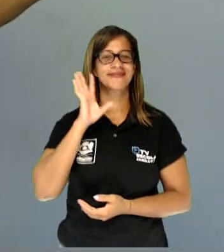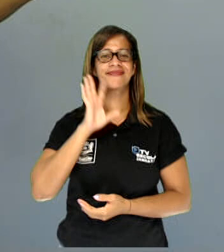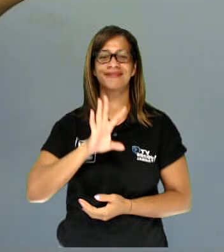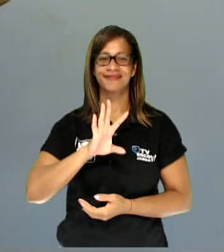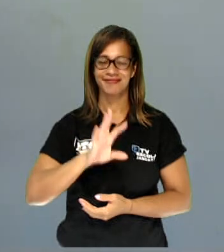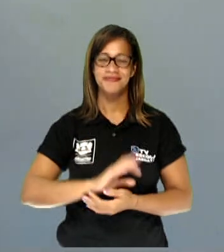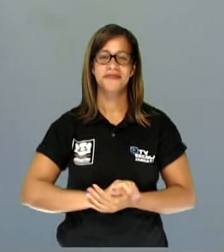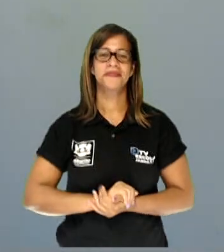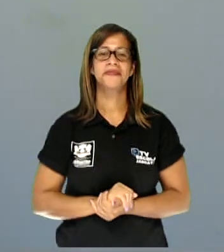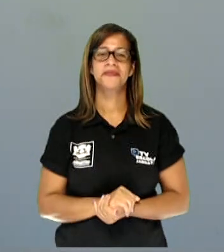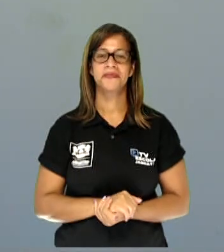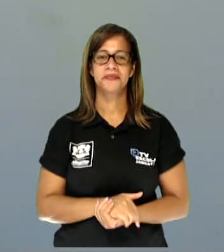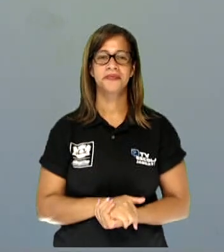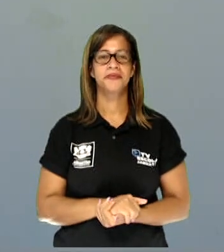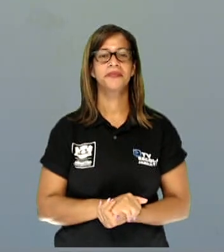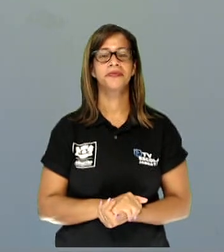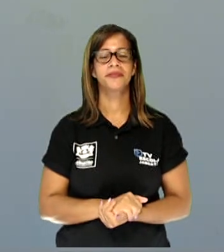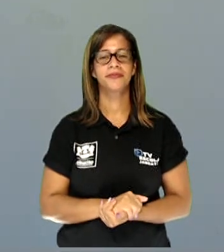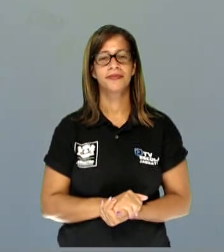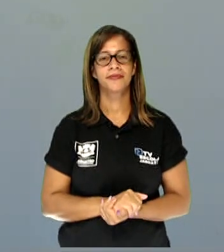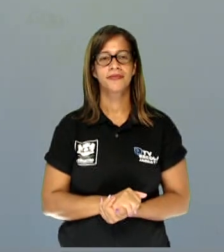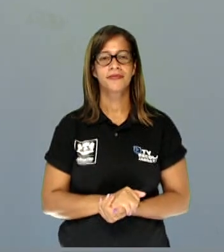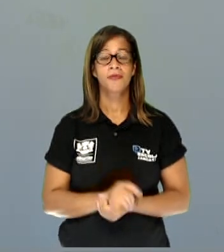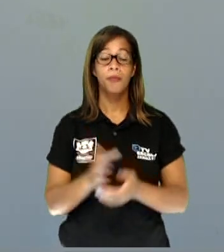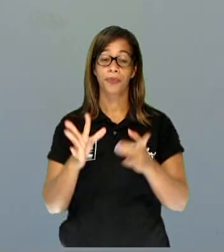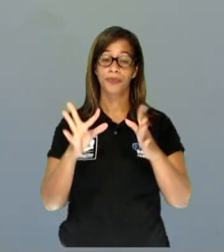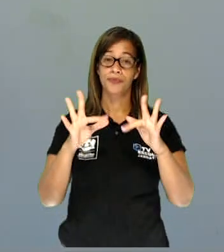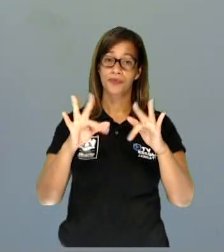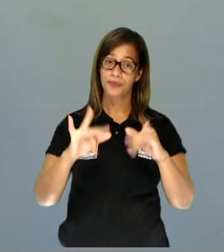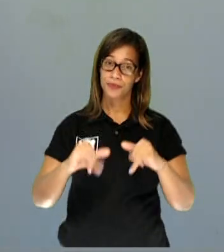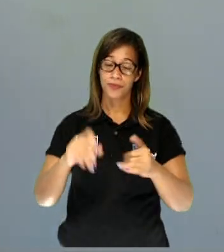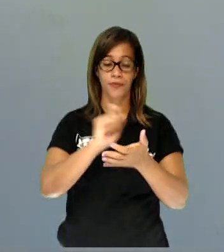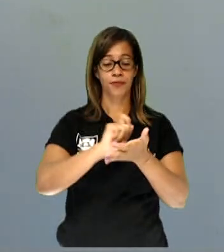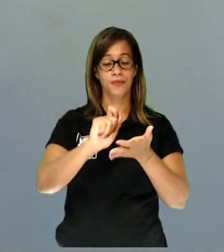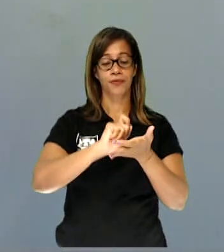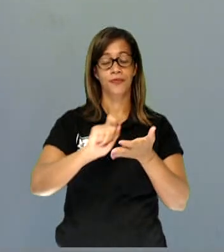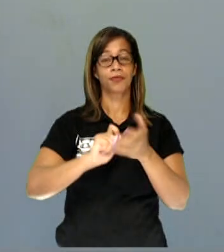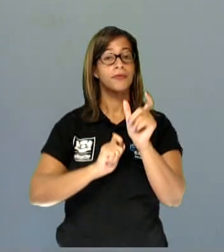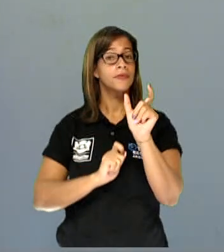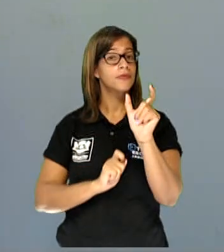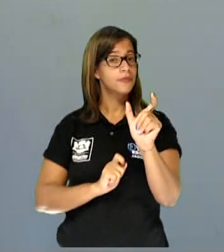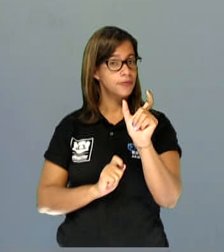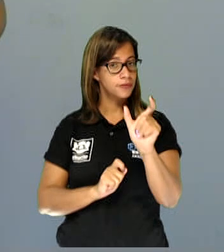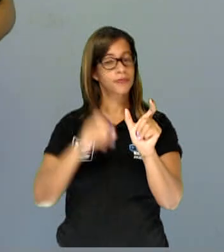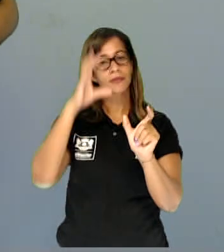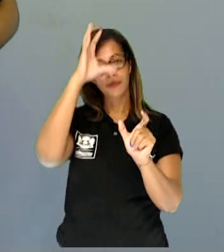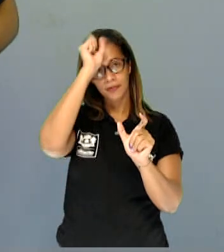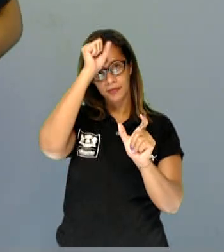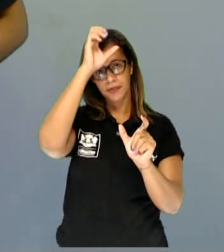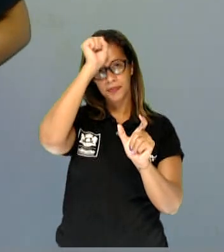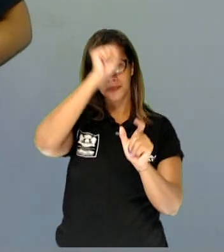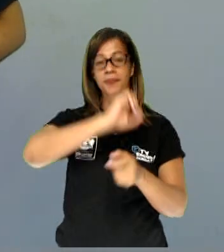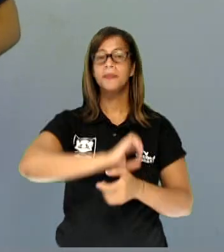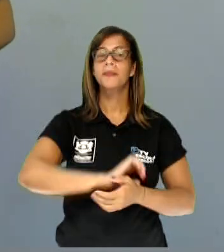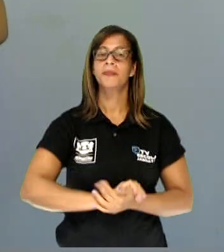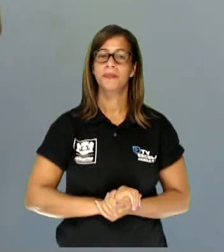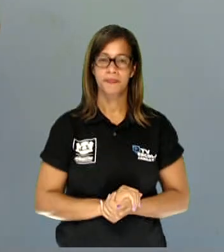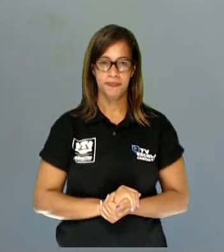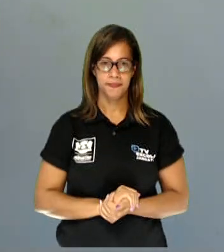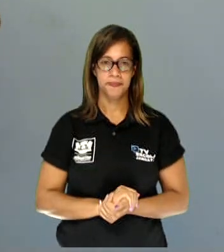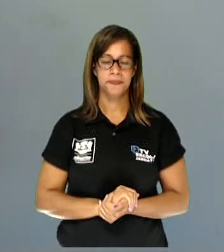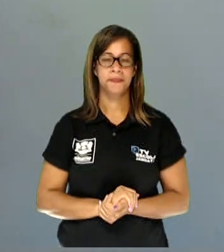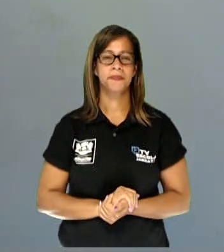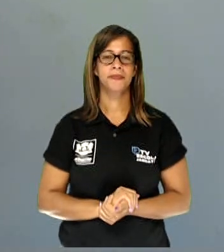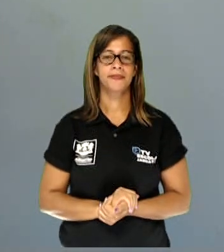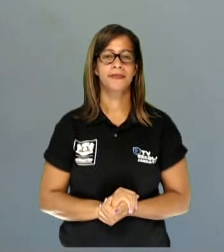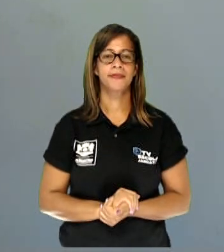também adoro. Por fim, vamos escrever as palavras estudadas de forma autônoma. Quero ver quem vai conseguir,